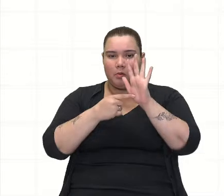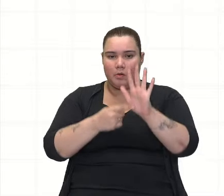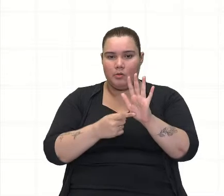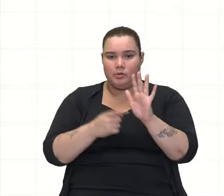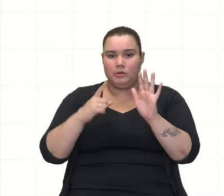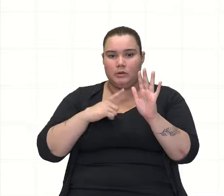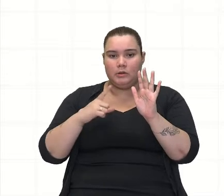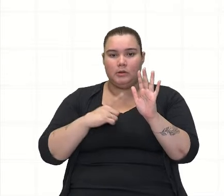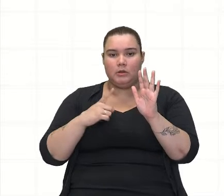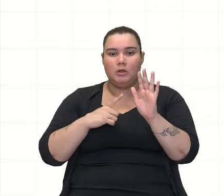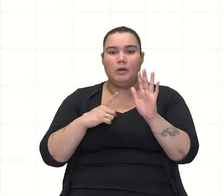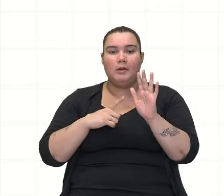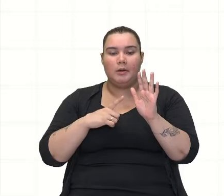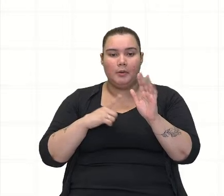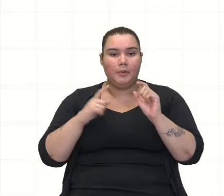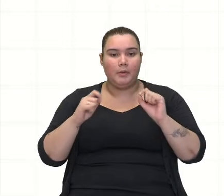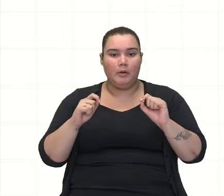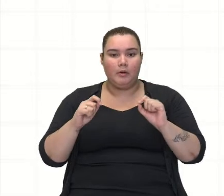né,